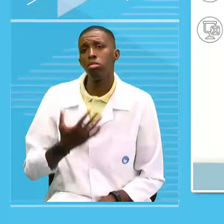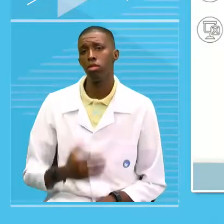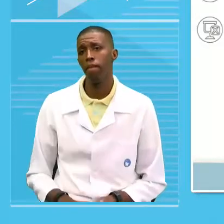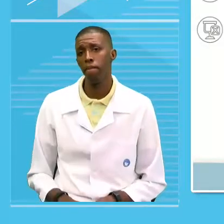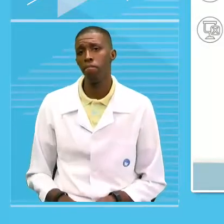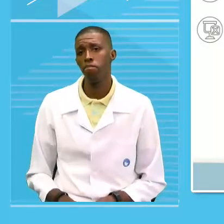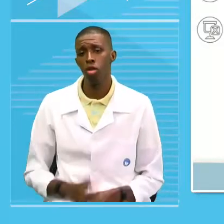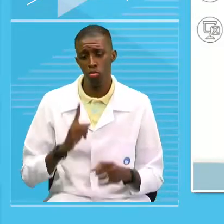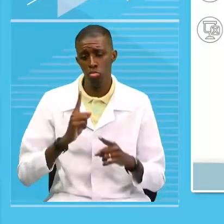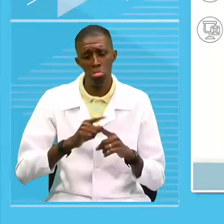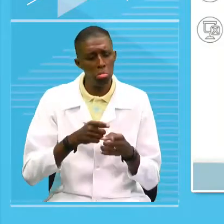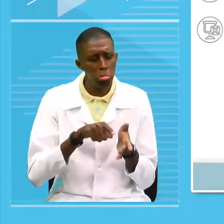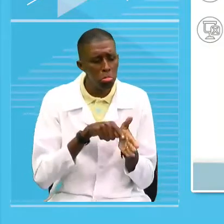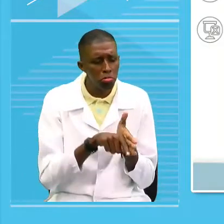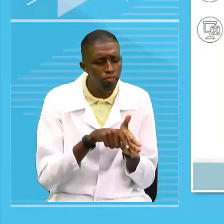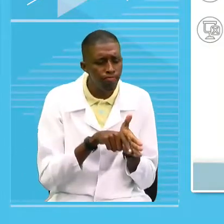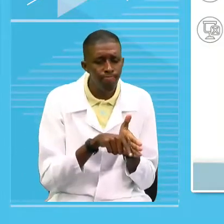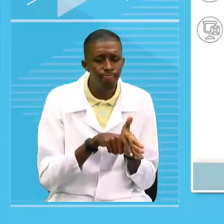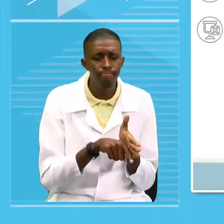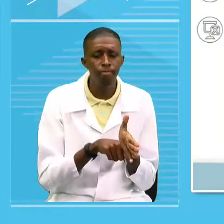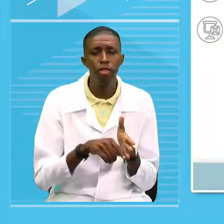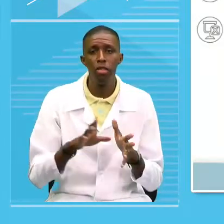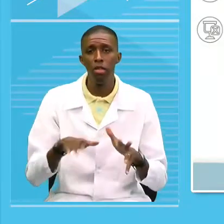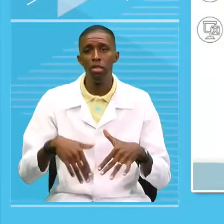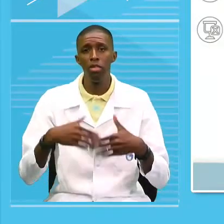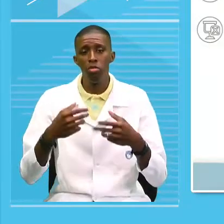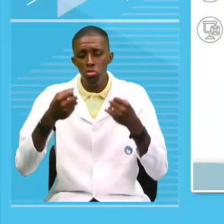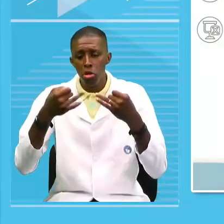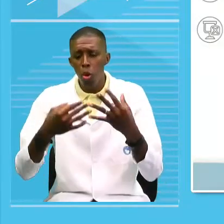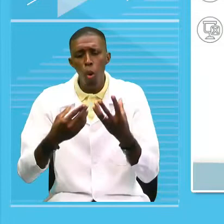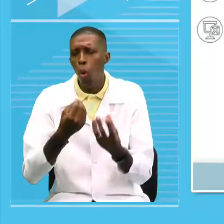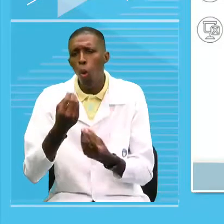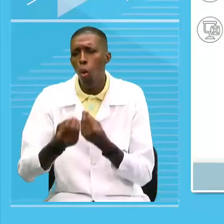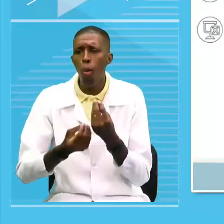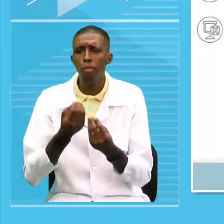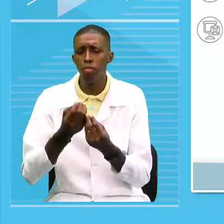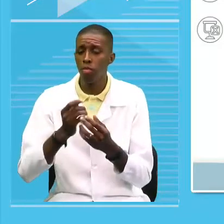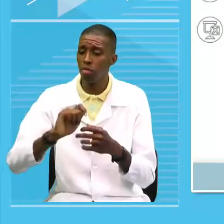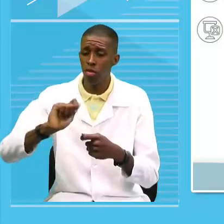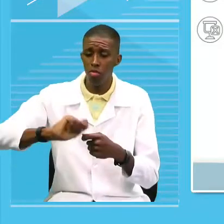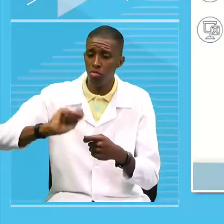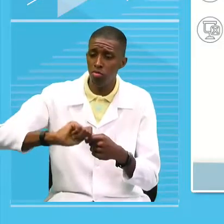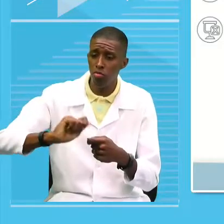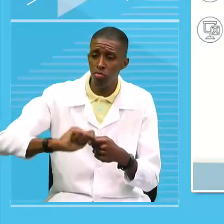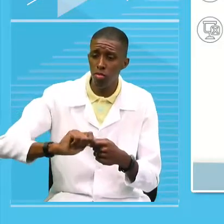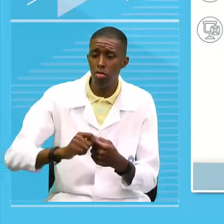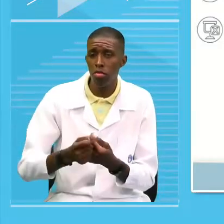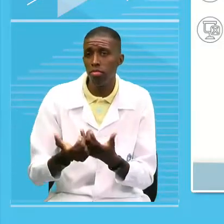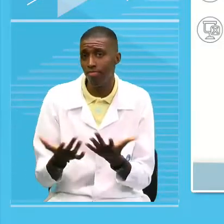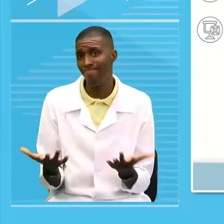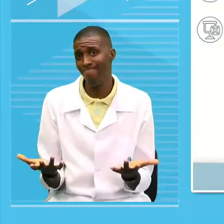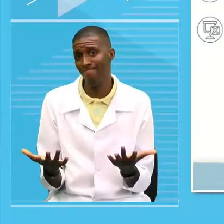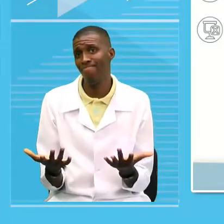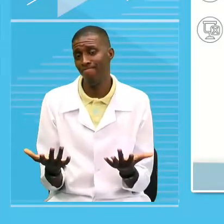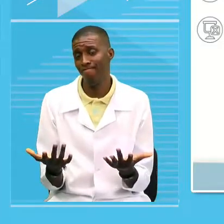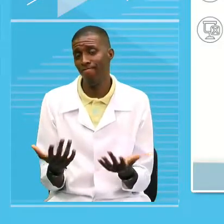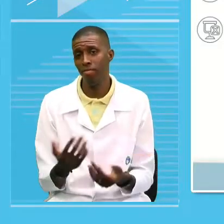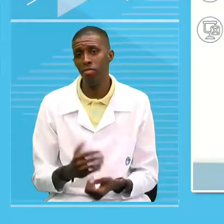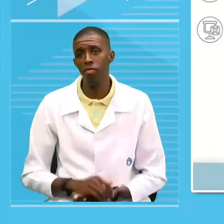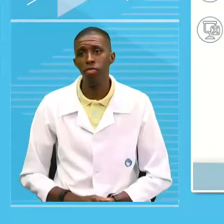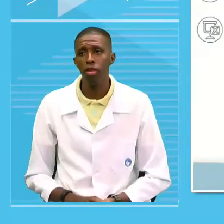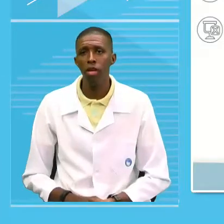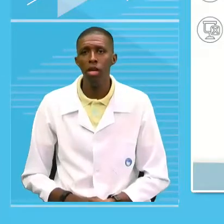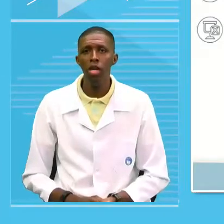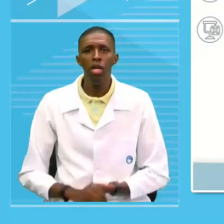explicando que quem faltou no primeiro turno Pode sim voltar no segundo turno então estavam lá